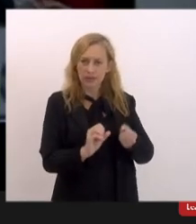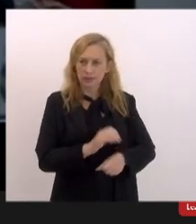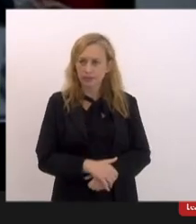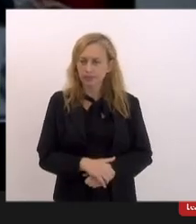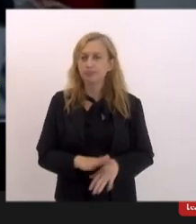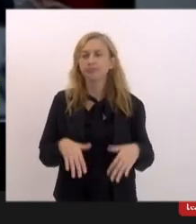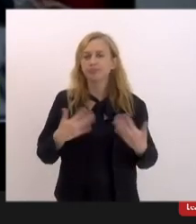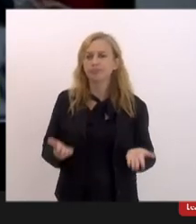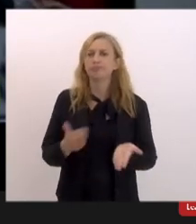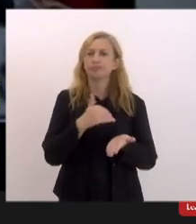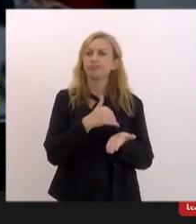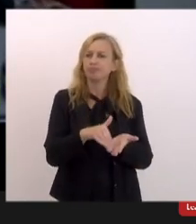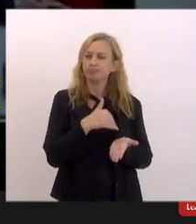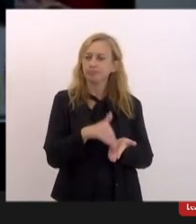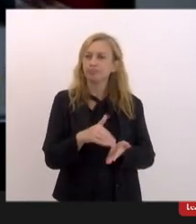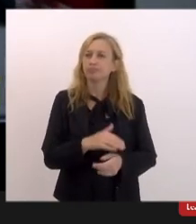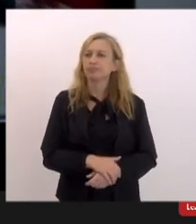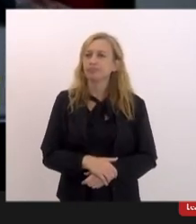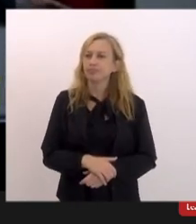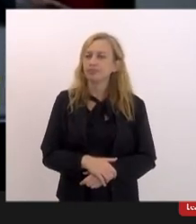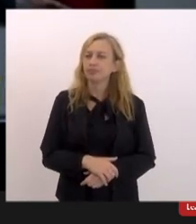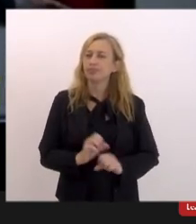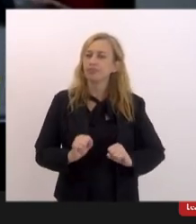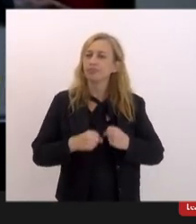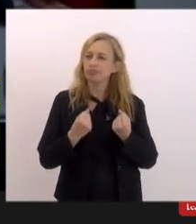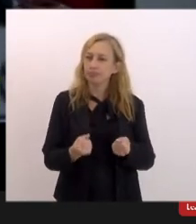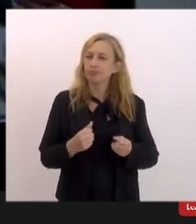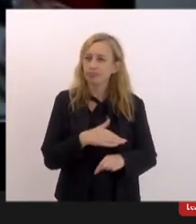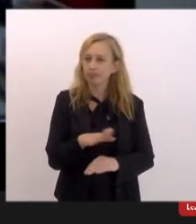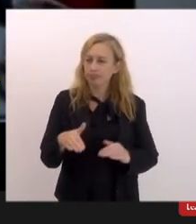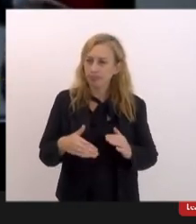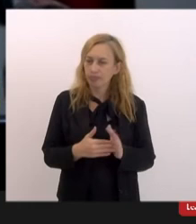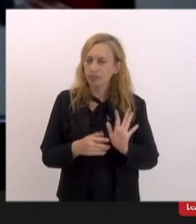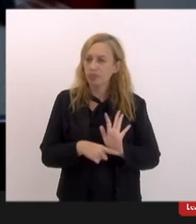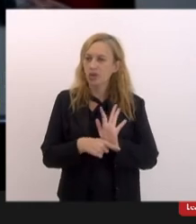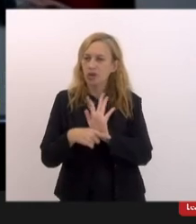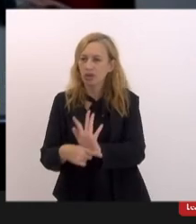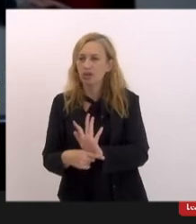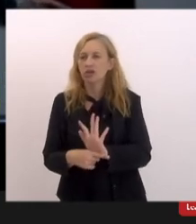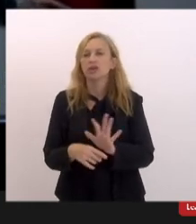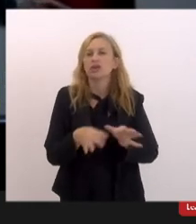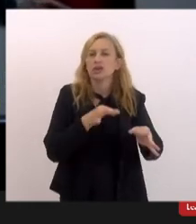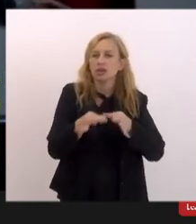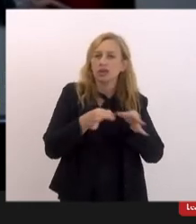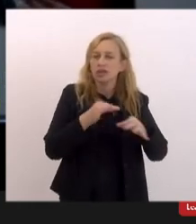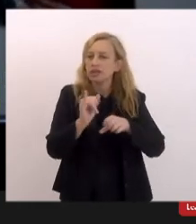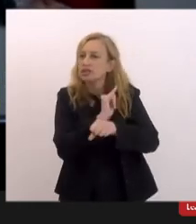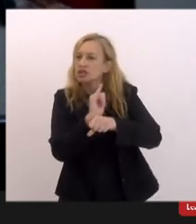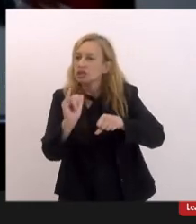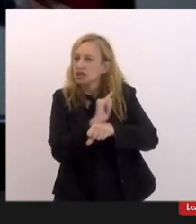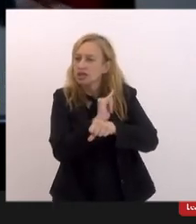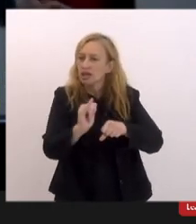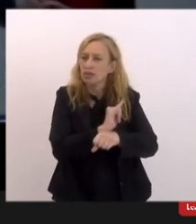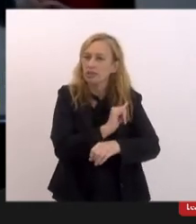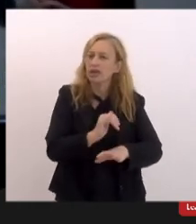a secretaria ela vem dando todo o suporte, pedagogicamente, administrativamente, para que a